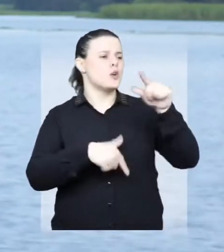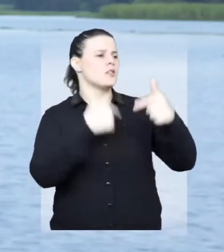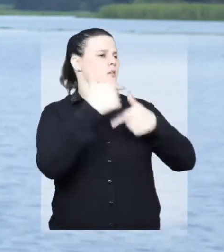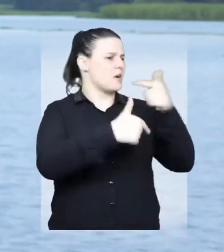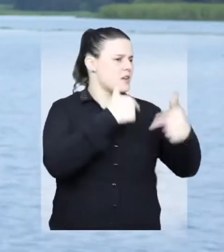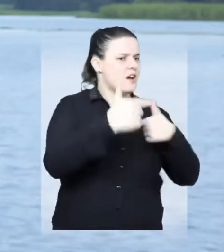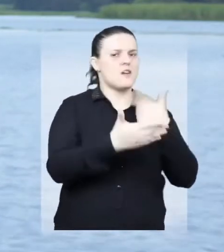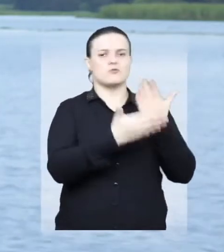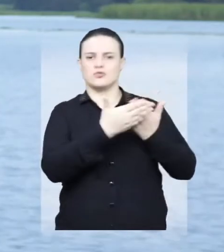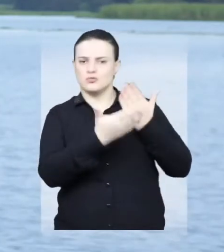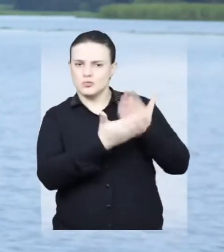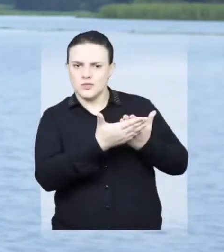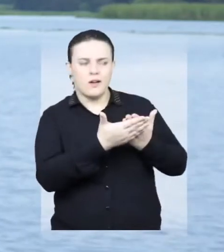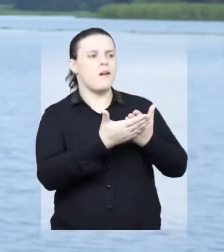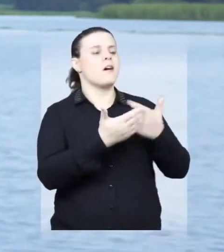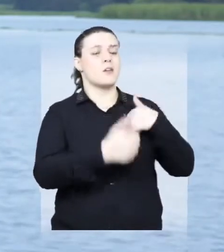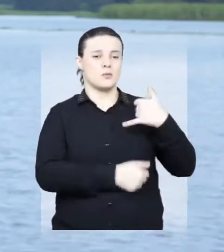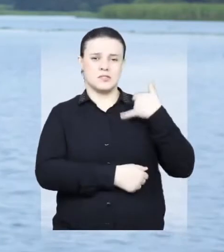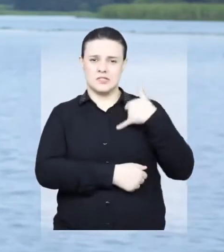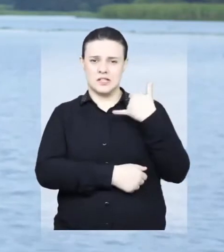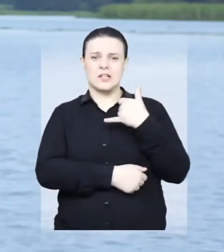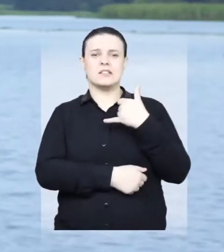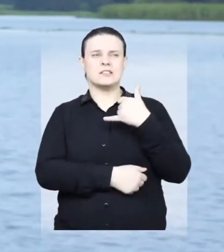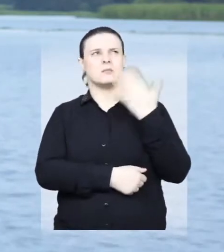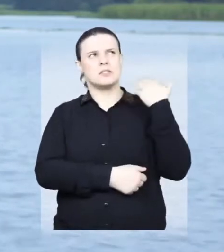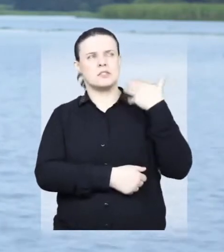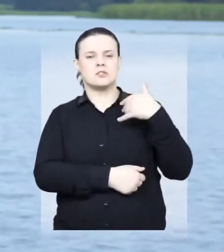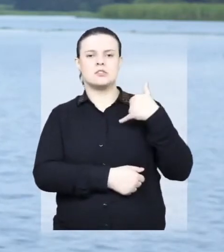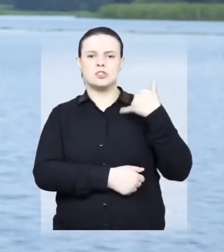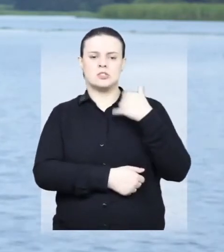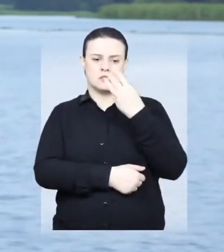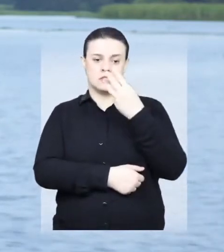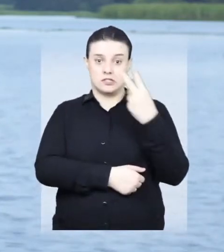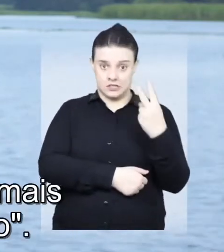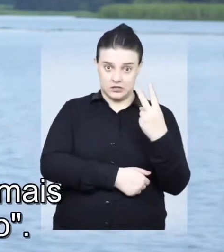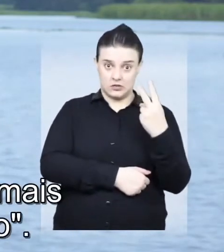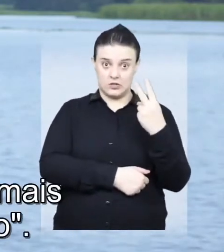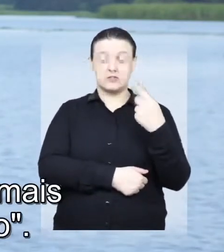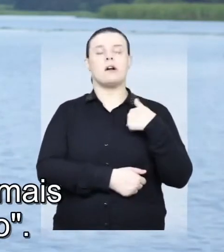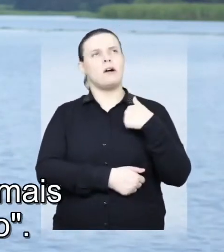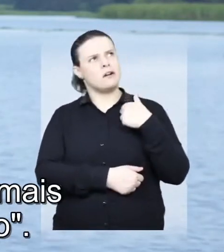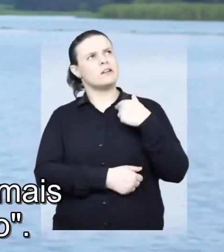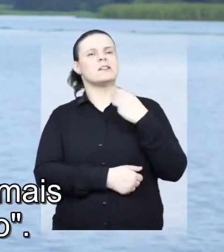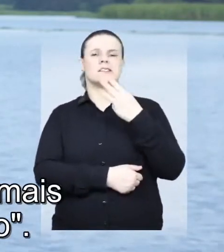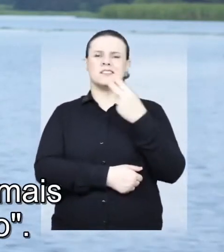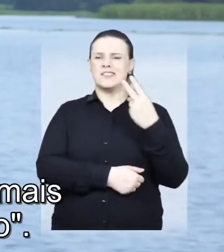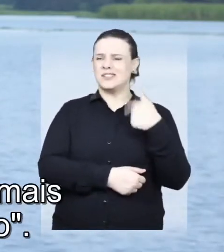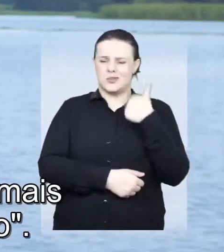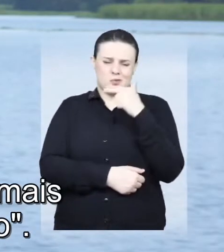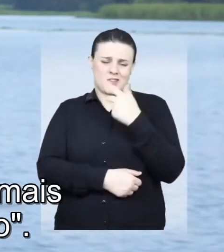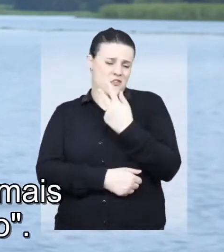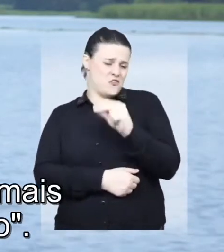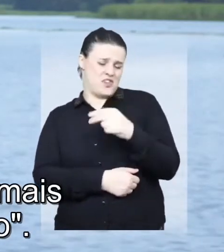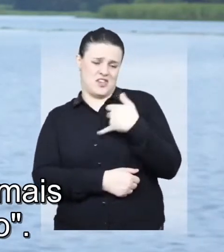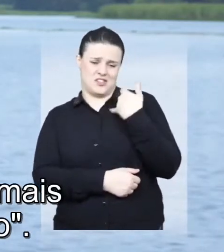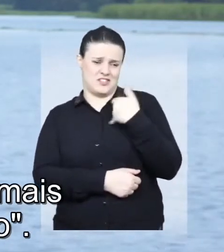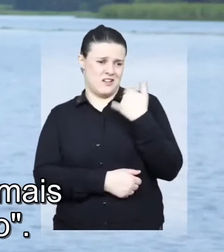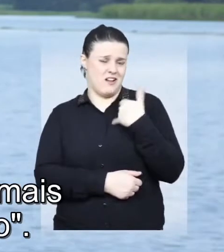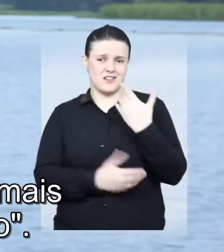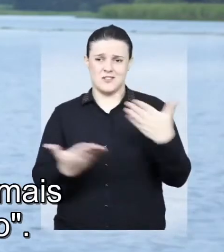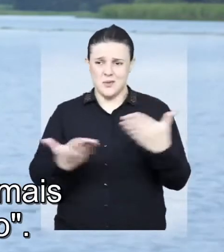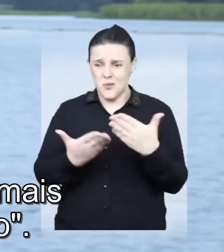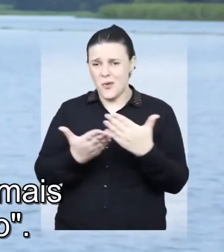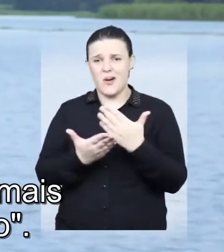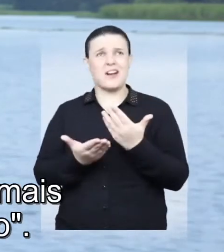vou estudar, eu tenho 30 na época eu estava com 32, aí eu tenho 32 anos, eu não tenho 20 anos mais para